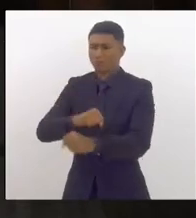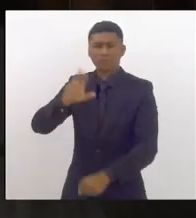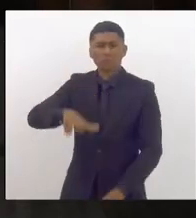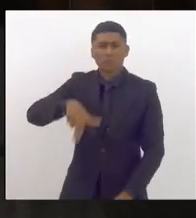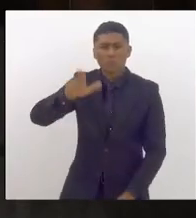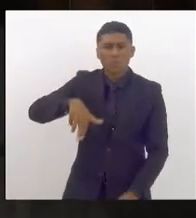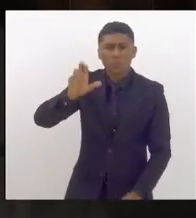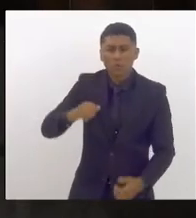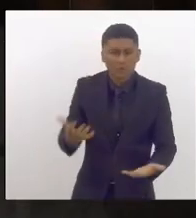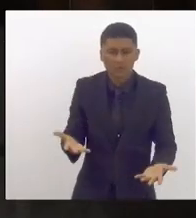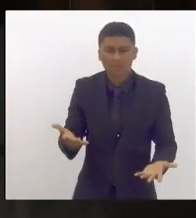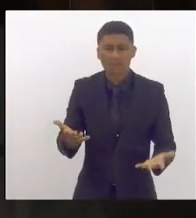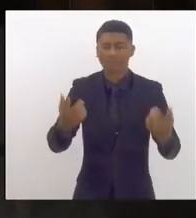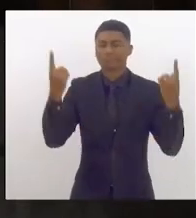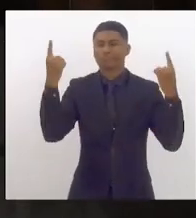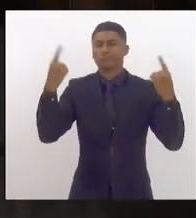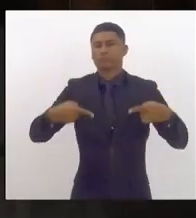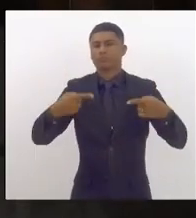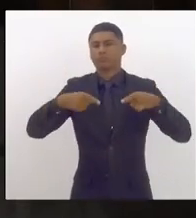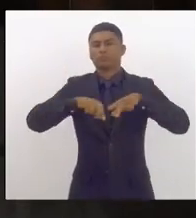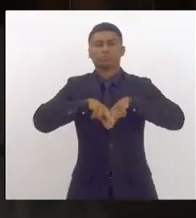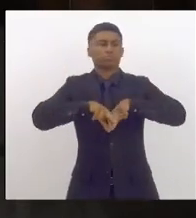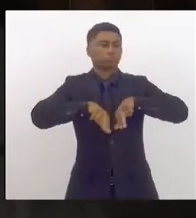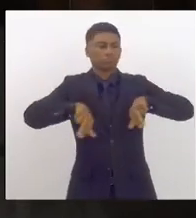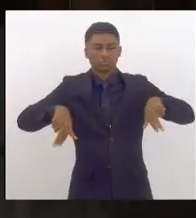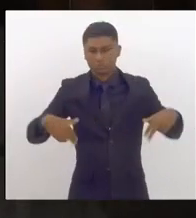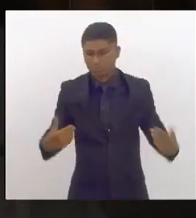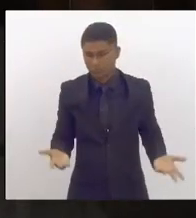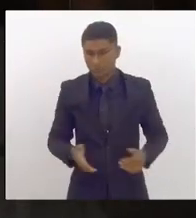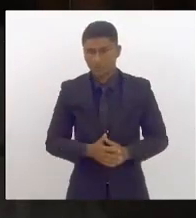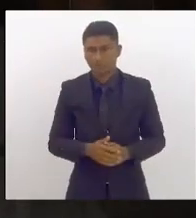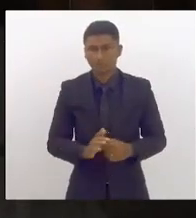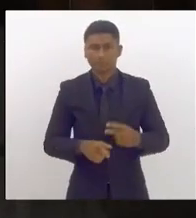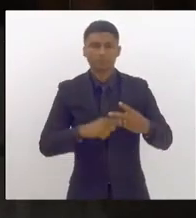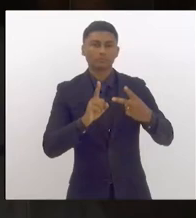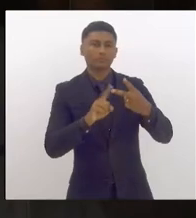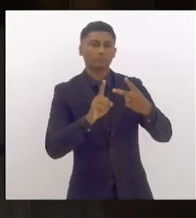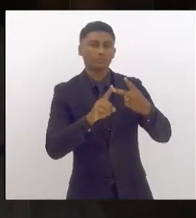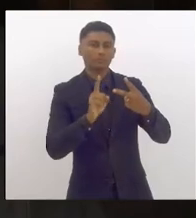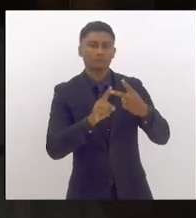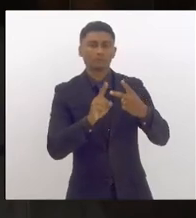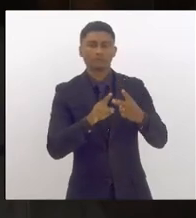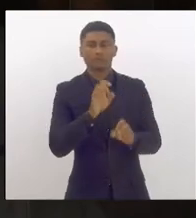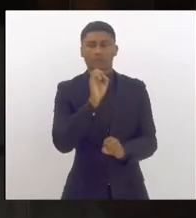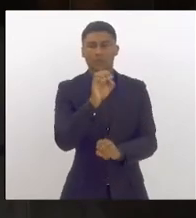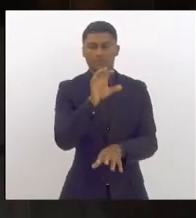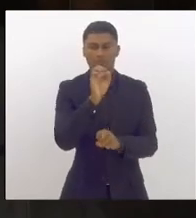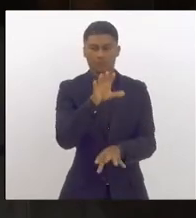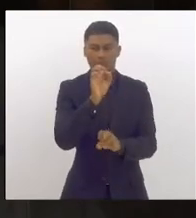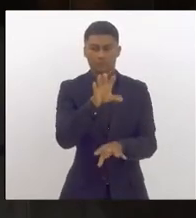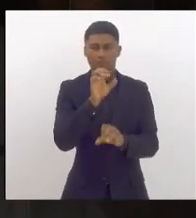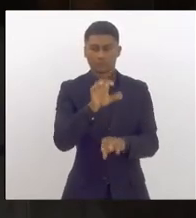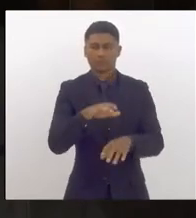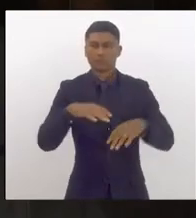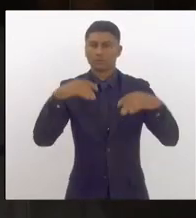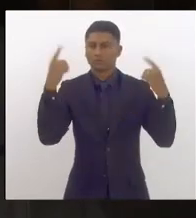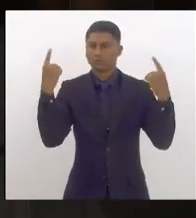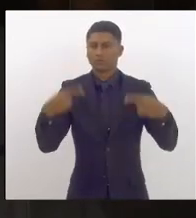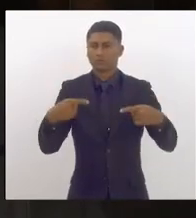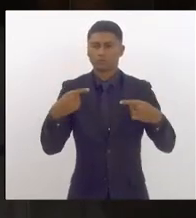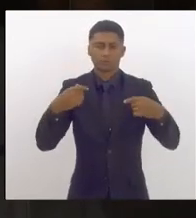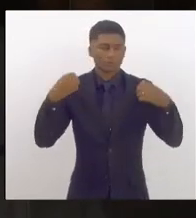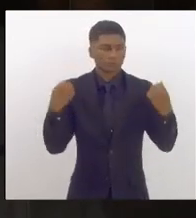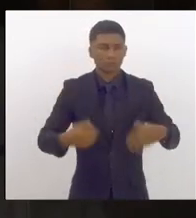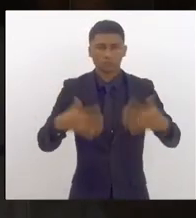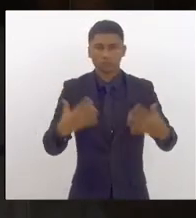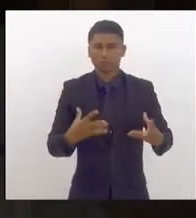São enormes no tocante à mobilidade urbana no caso da Educação no caso da educação desafios também são de